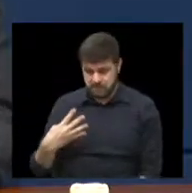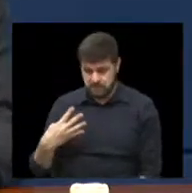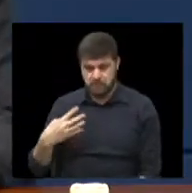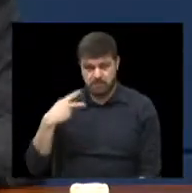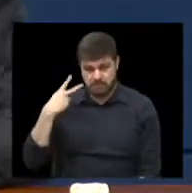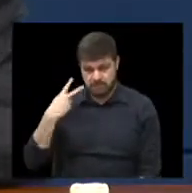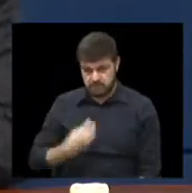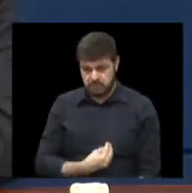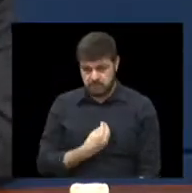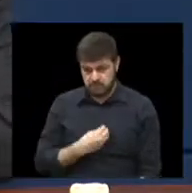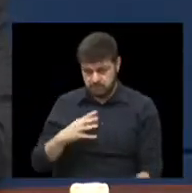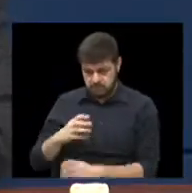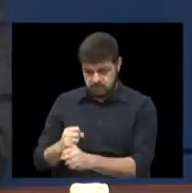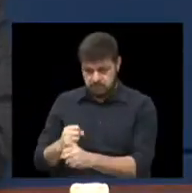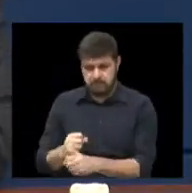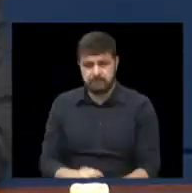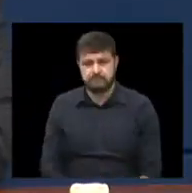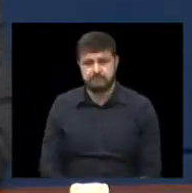presentes.